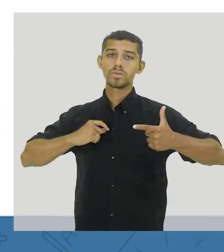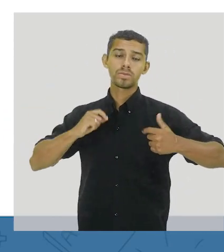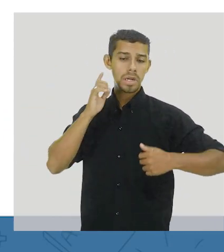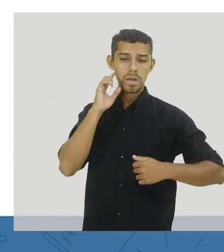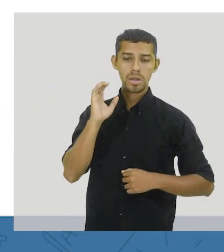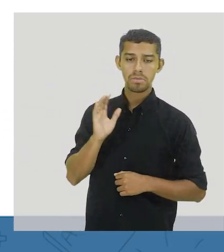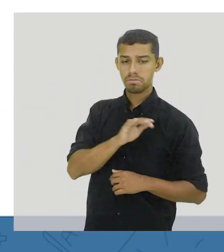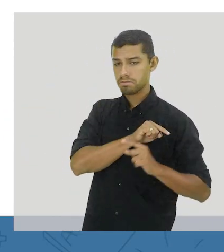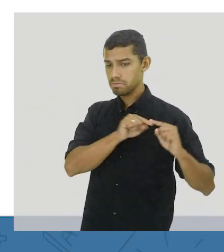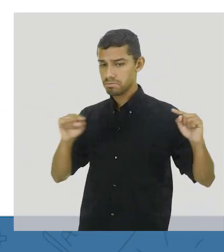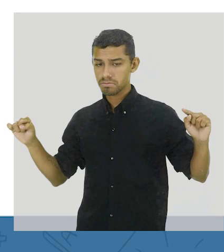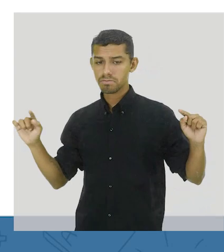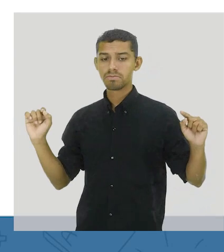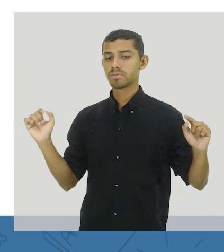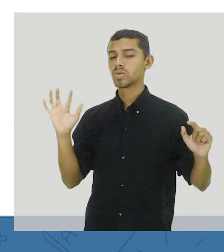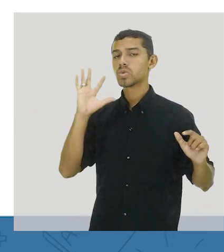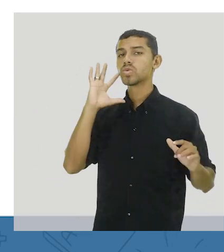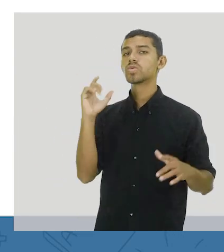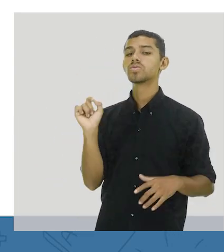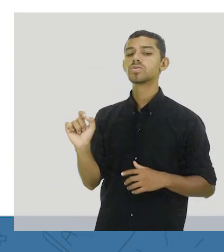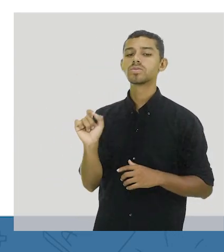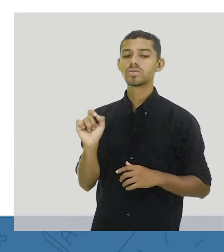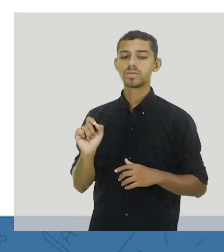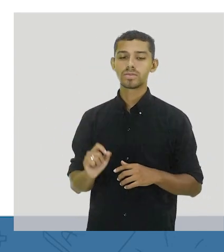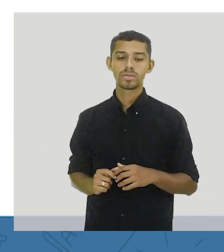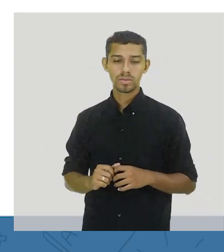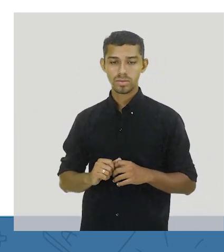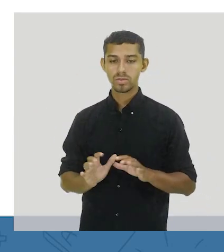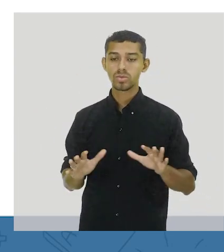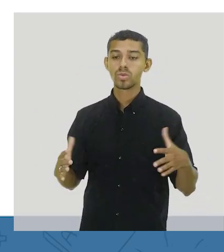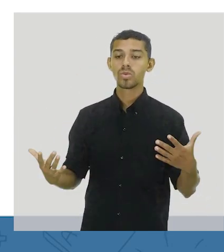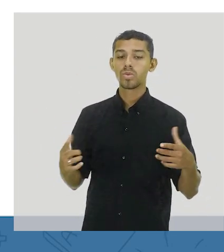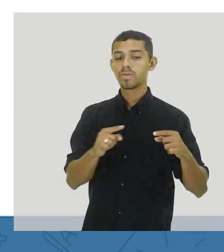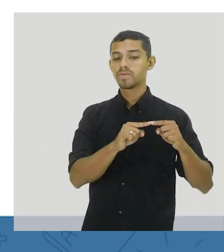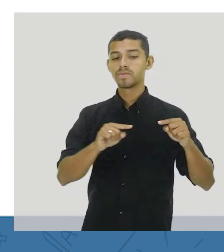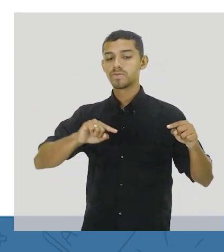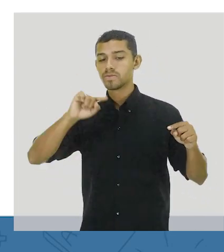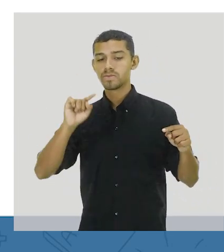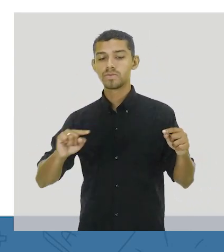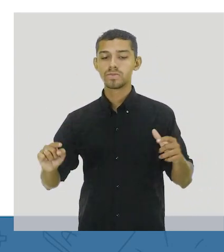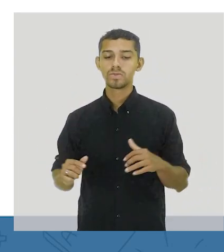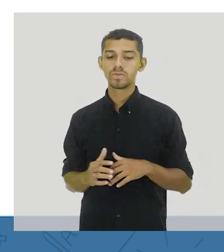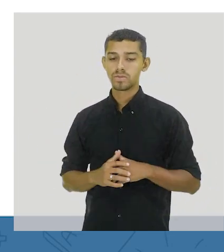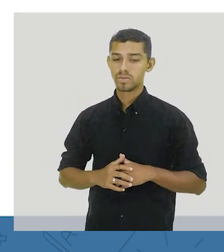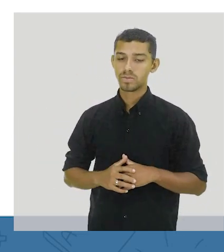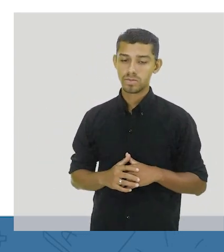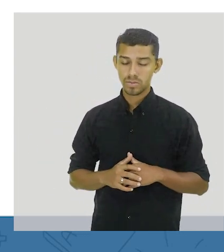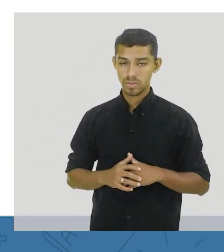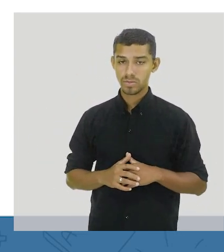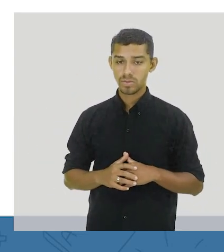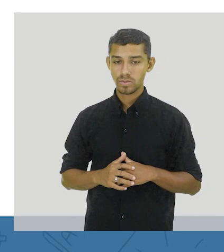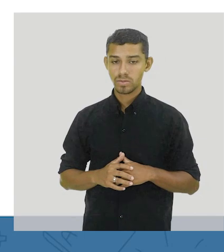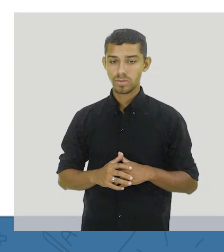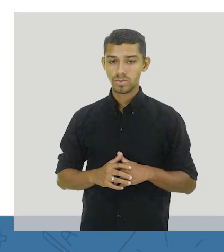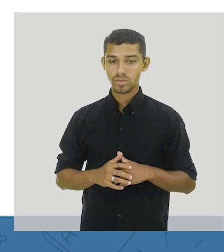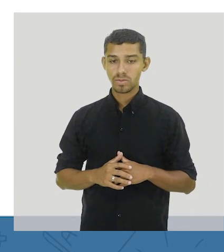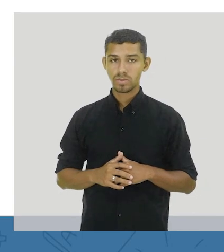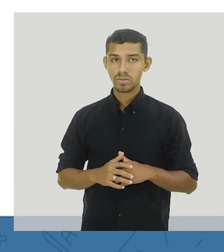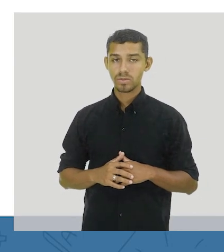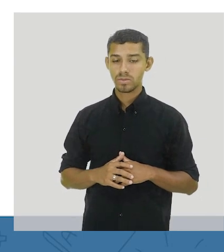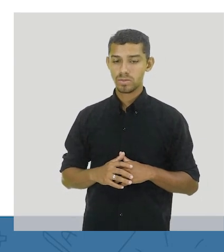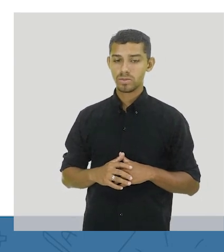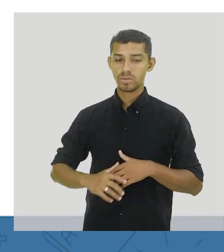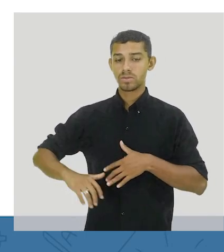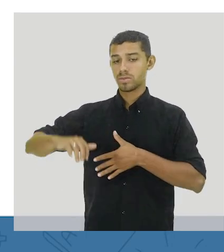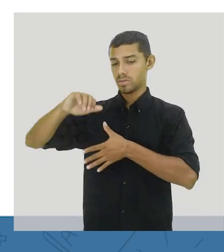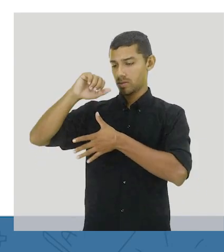incidente, né, gera qual o padrão de interferência? Então, tem aí as